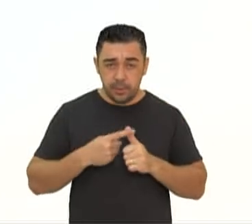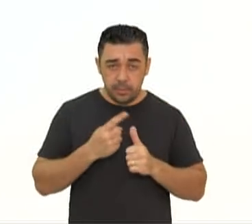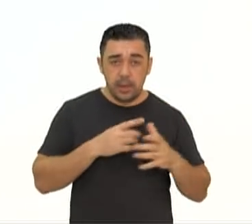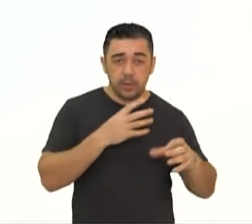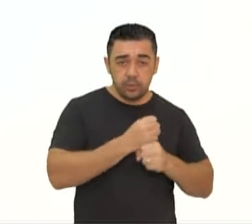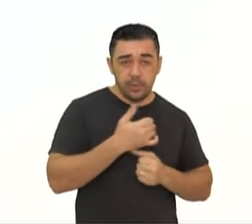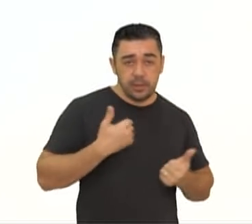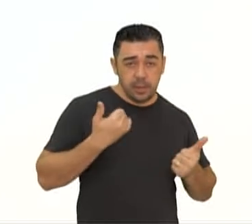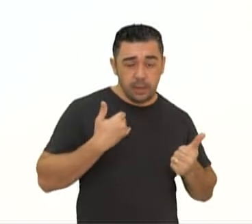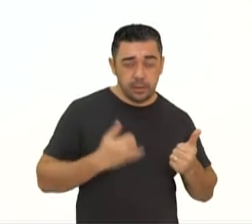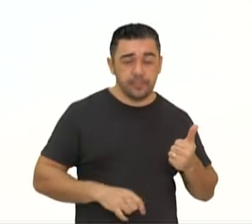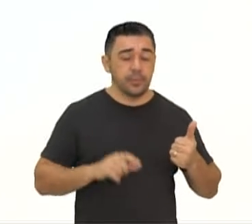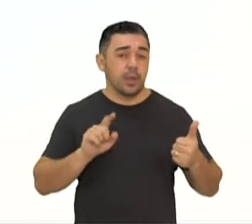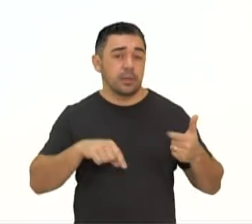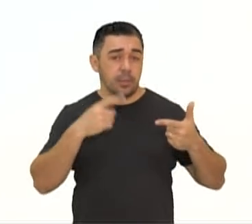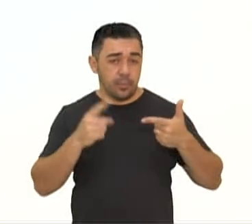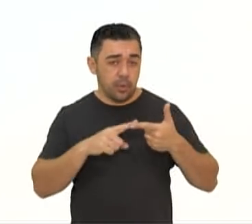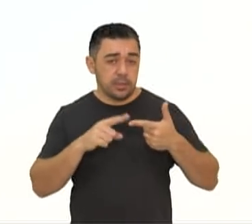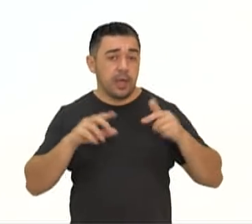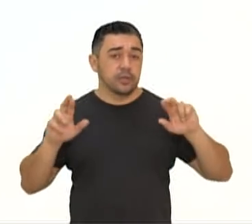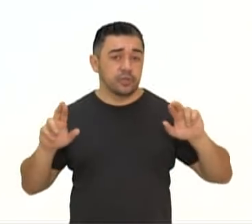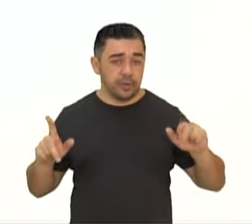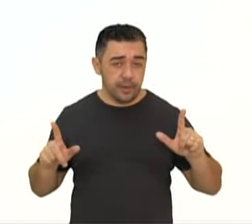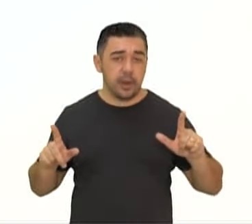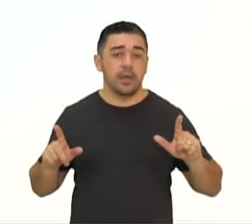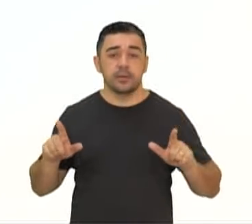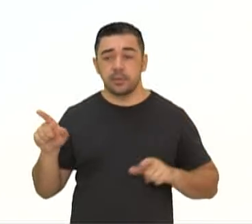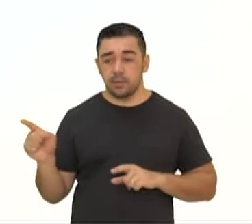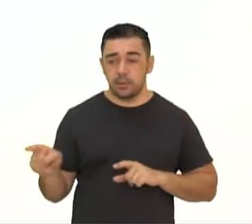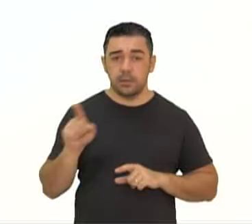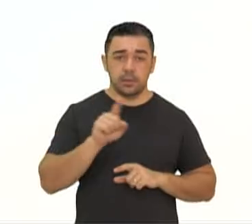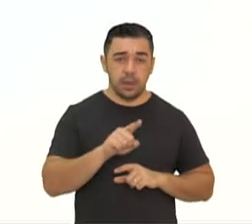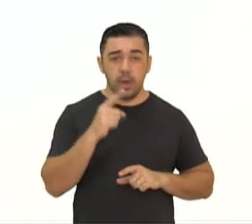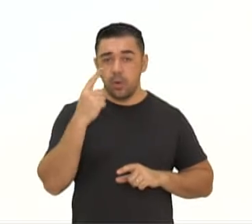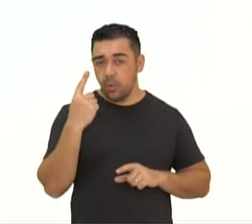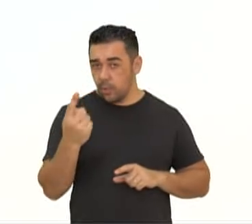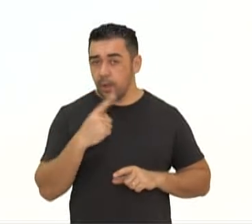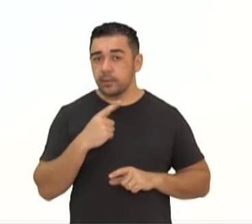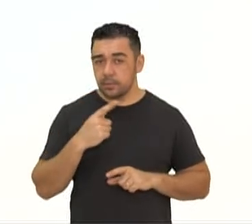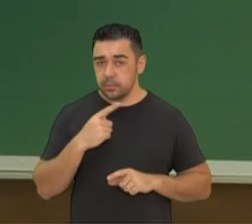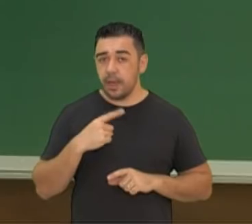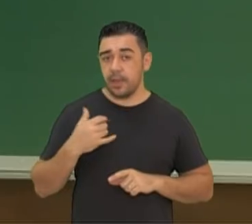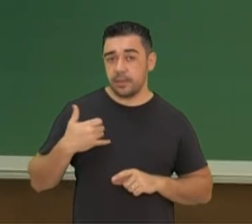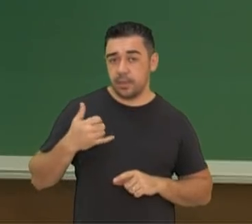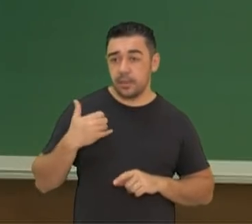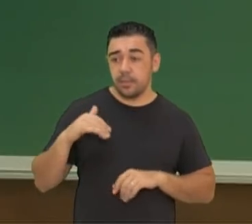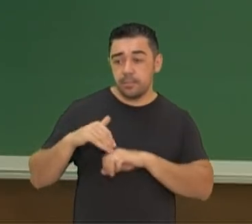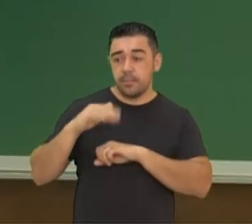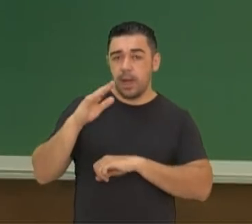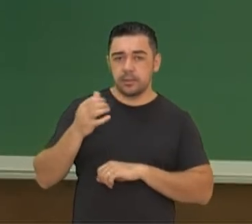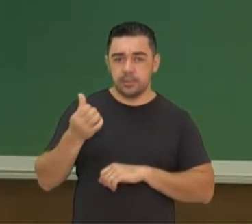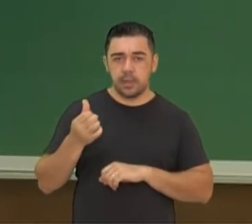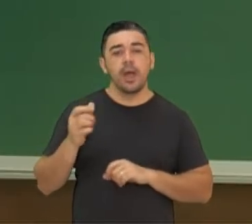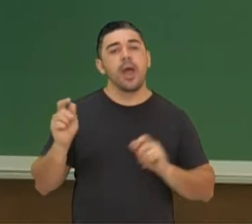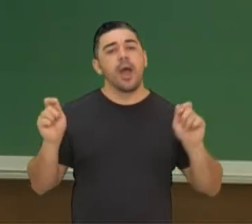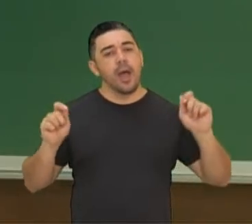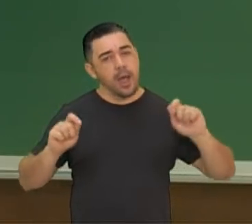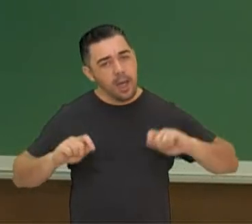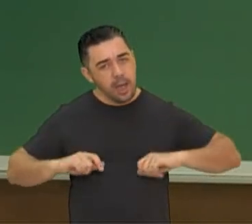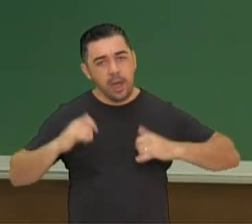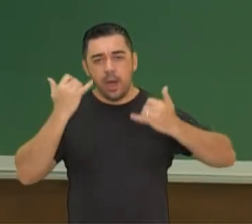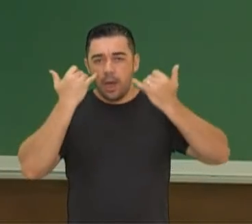A segunda era a diferença entre essas idades, que uma era 6 anos mais velha que a outra. A partir dessas duas informações, a gente